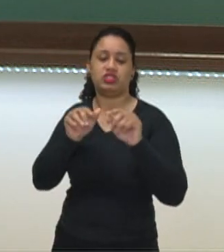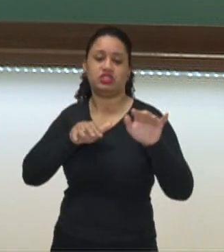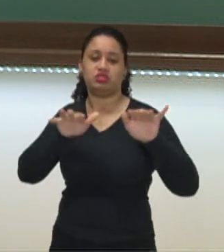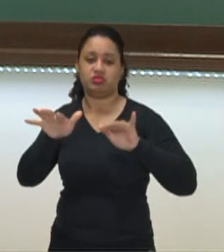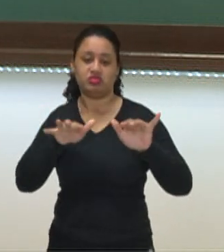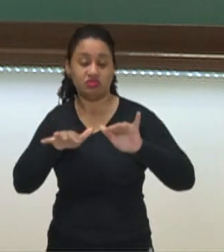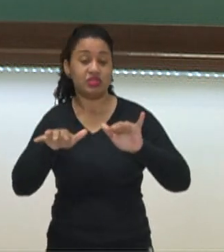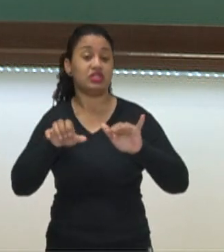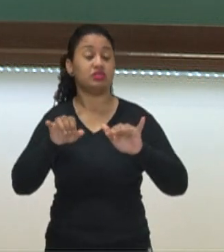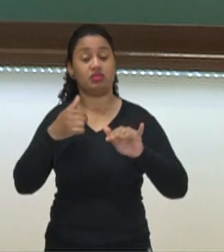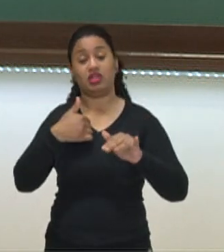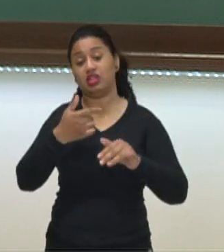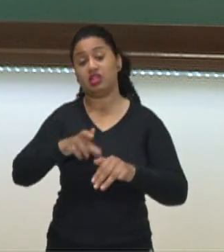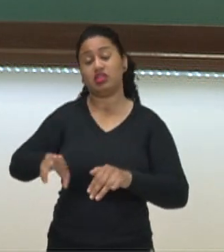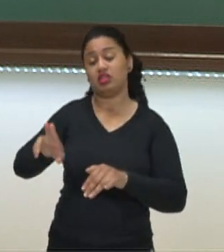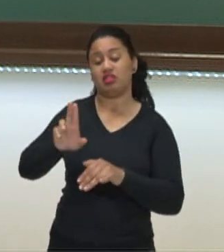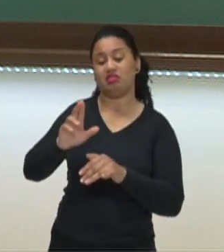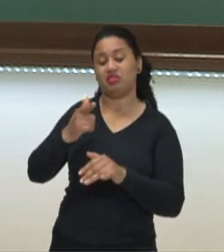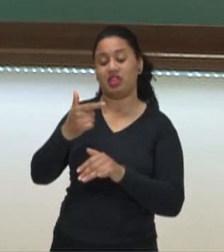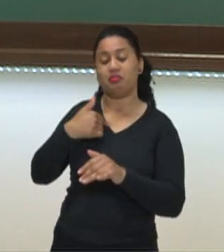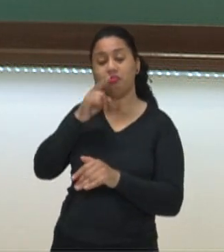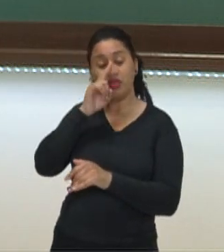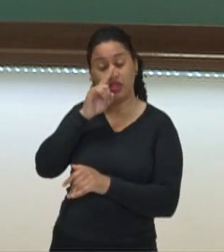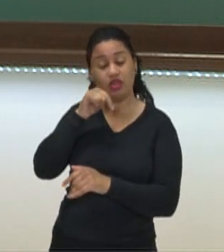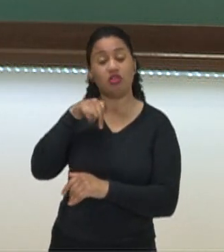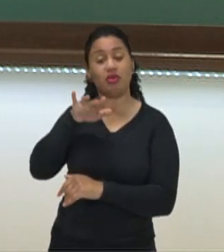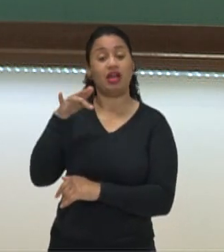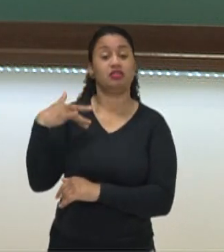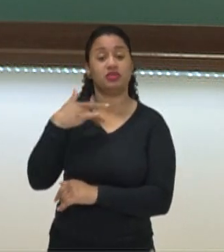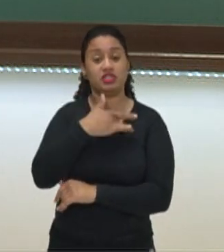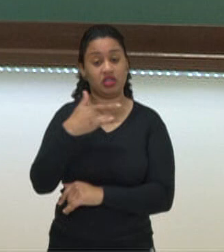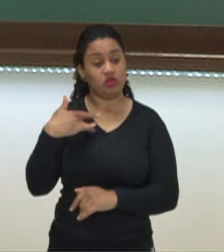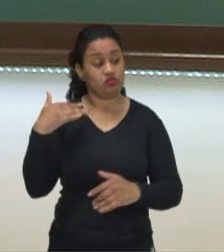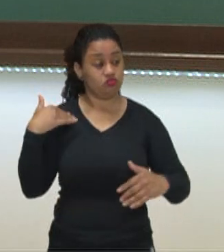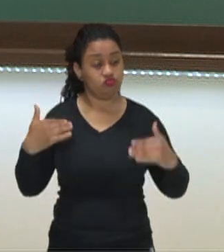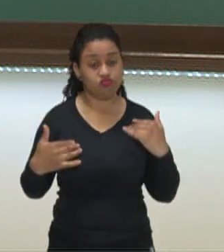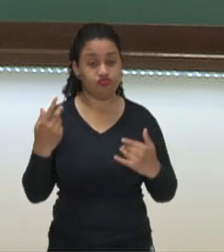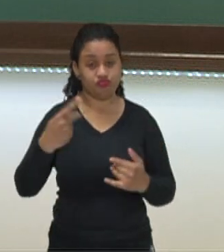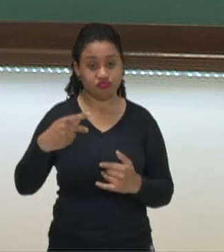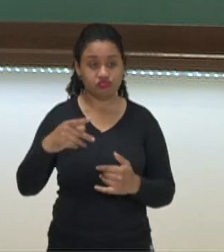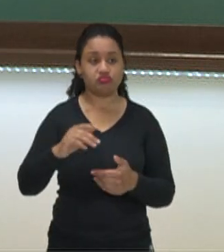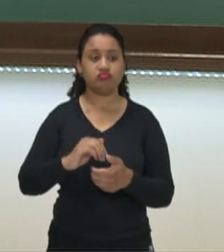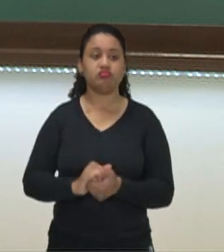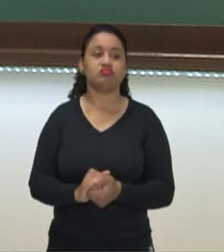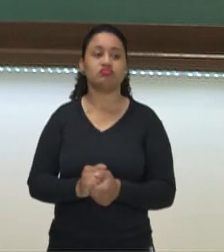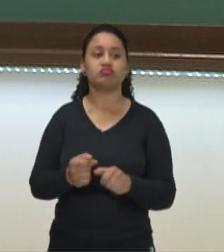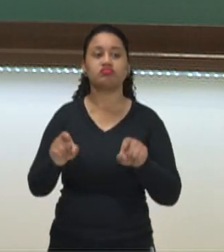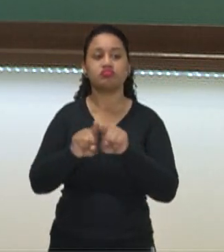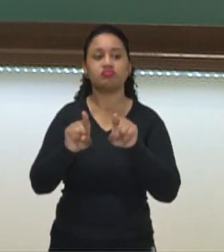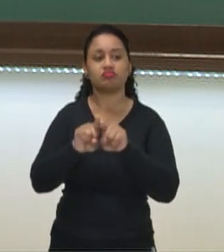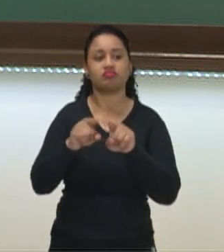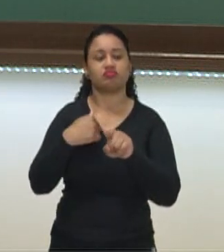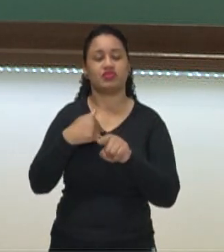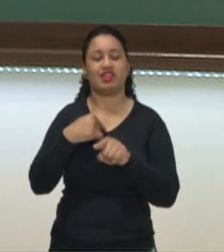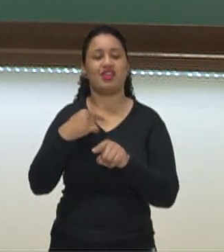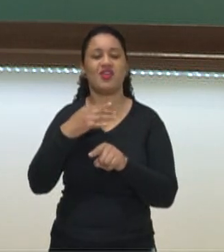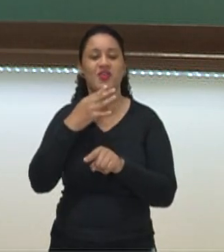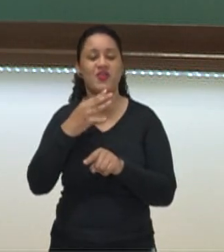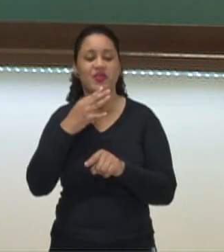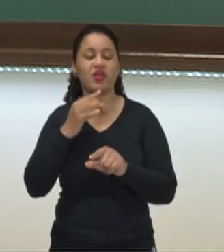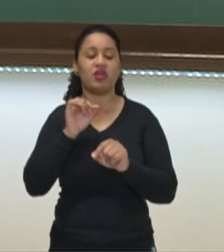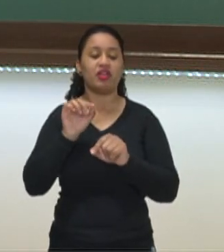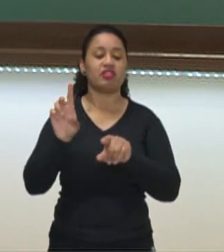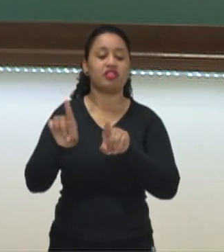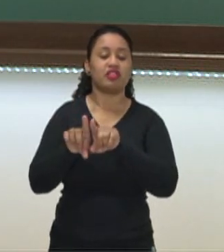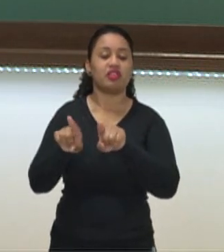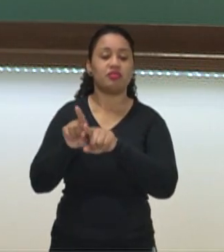movimento sem oferecer um risco maior para a saúde e para a integridade física dela. Também nos conscientizarmos sobre a